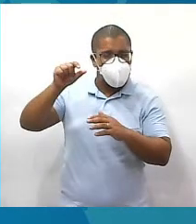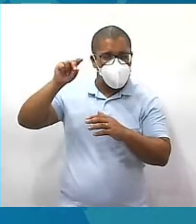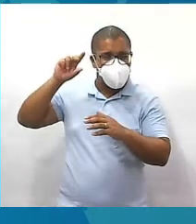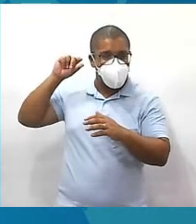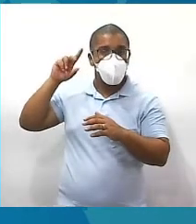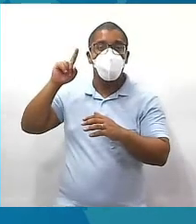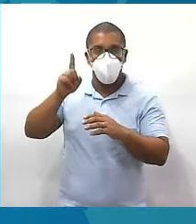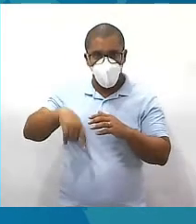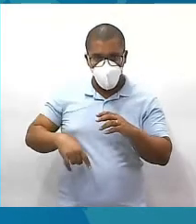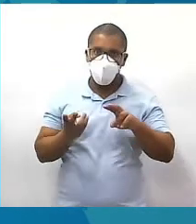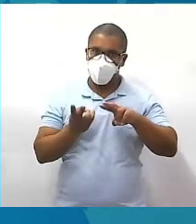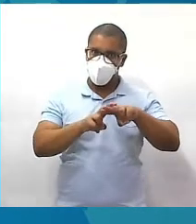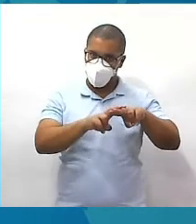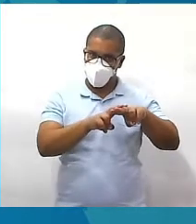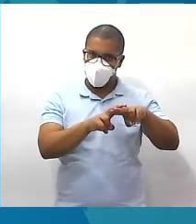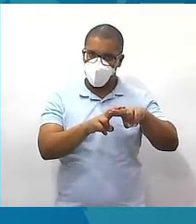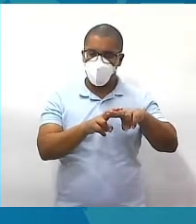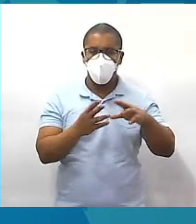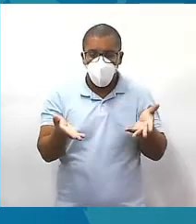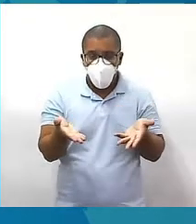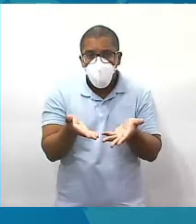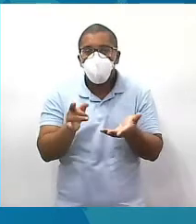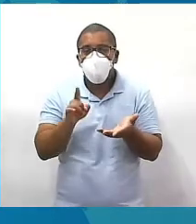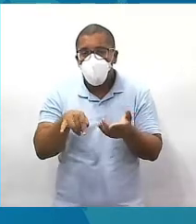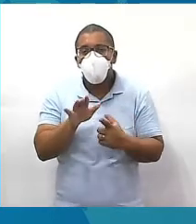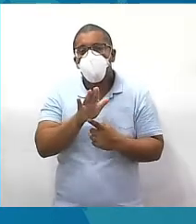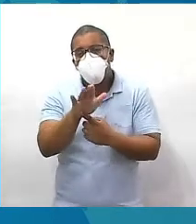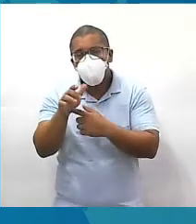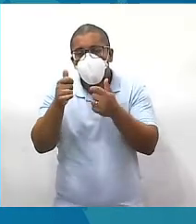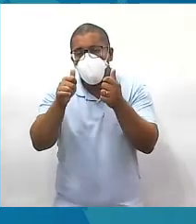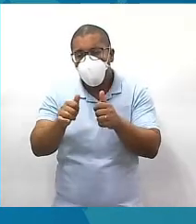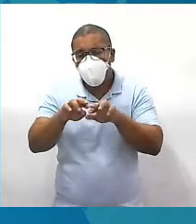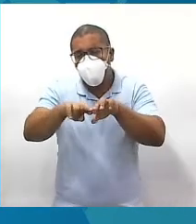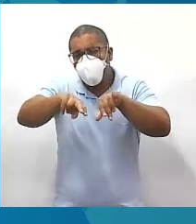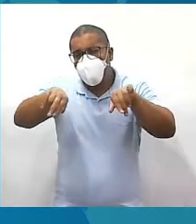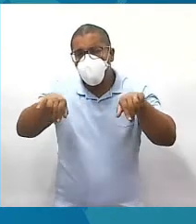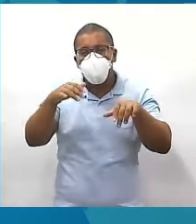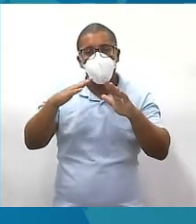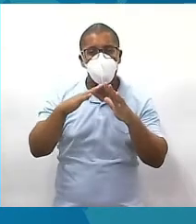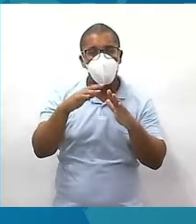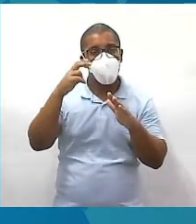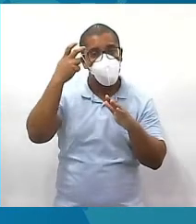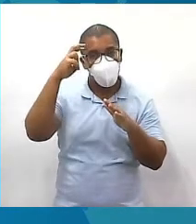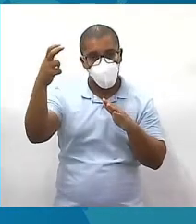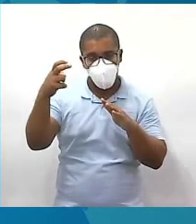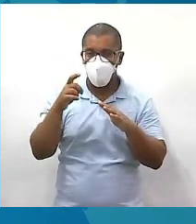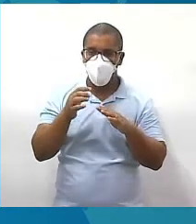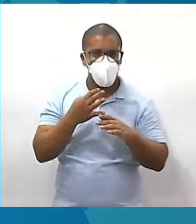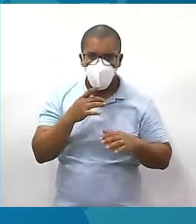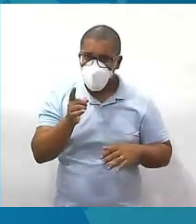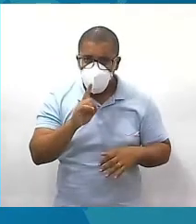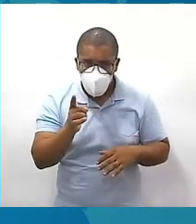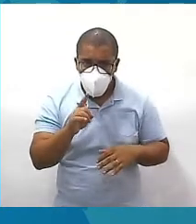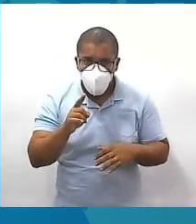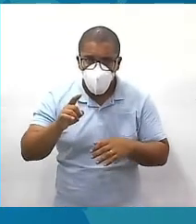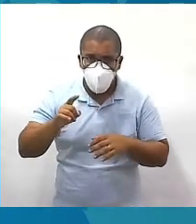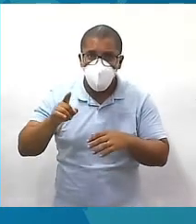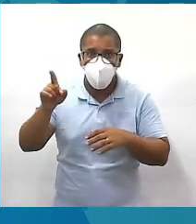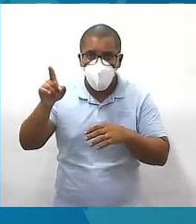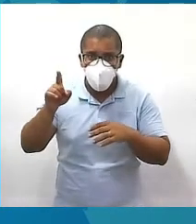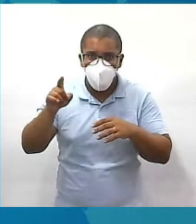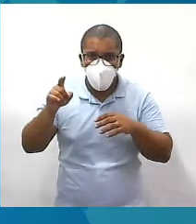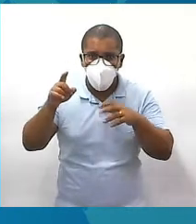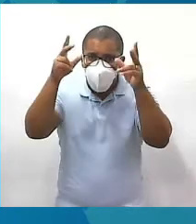atrás foi utilizada como prisão, hoje é a Casa da Cultura. Se você não conhece, tá aí no sertão, venha conhecer, que é